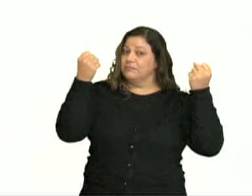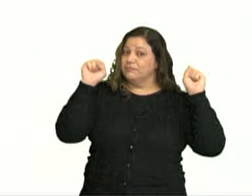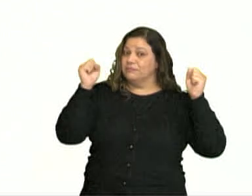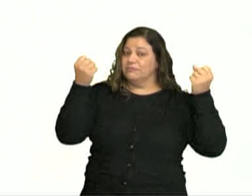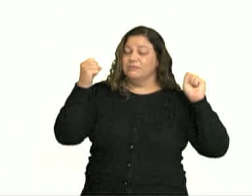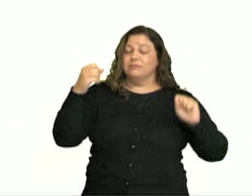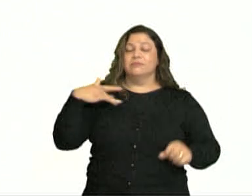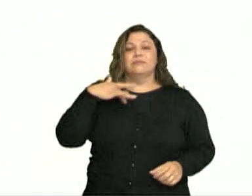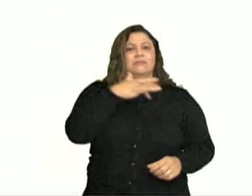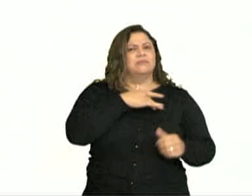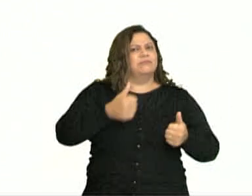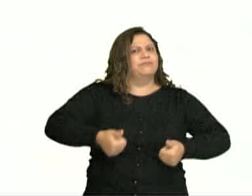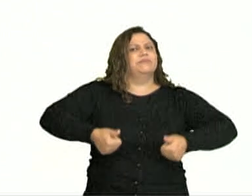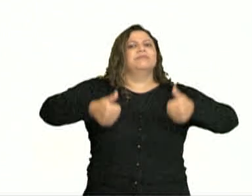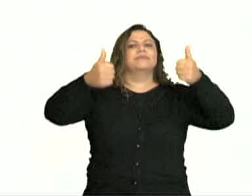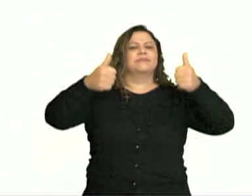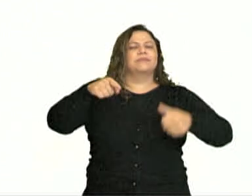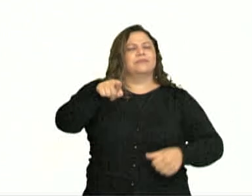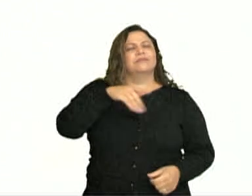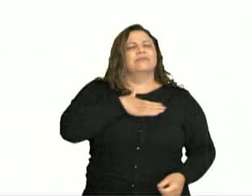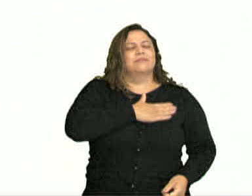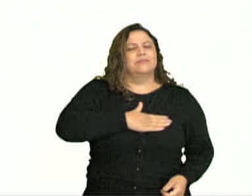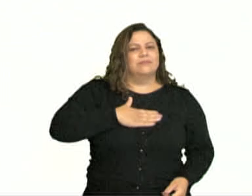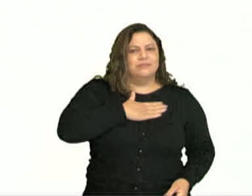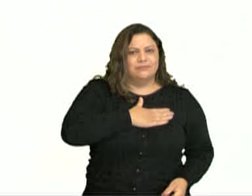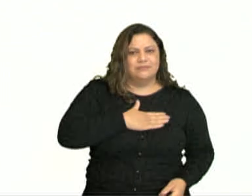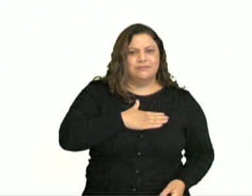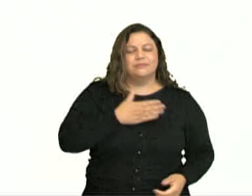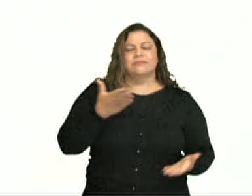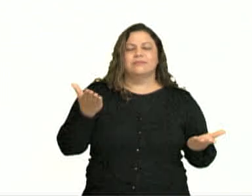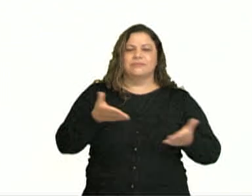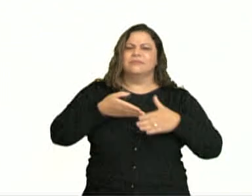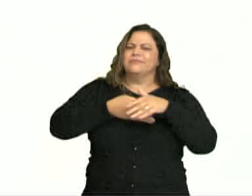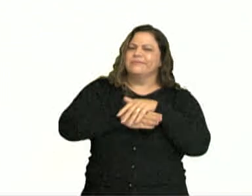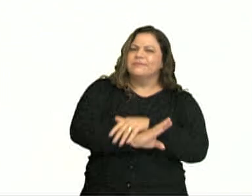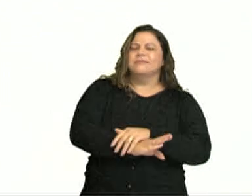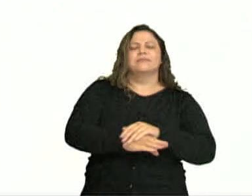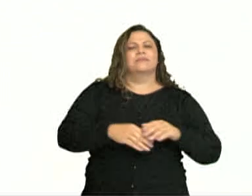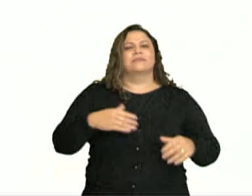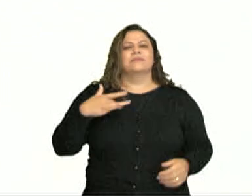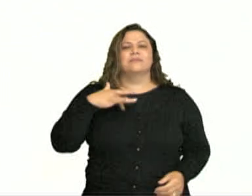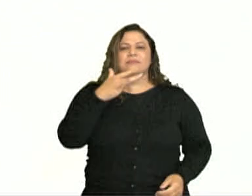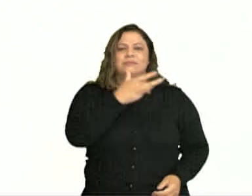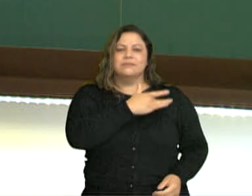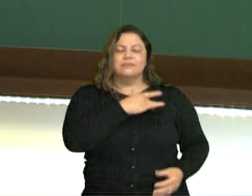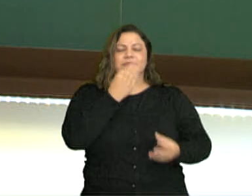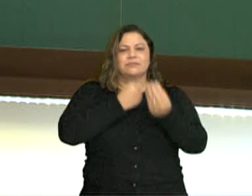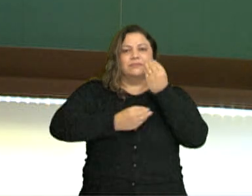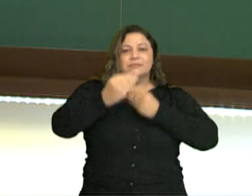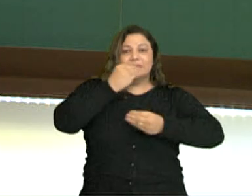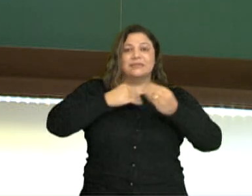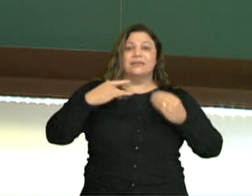faça bem e que você goste. Então, esses são hábitos para você ter uma alimentação saudável e uma vida mais saudável também.